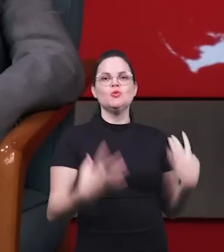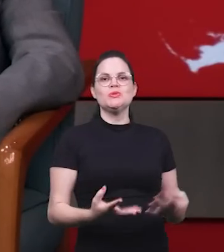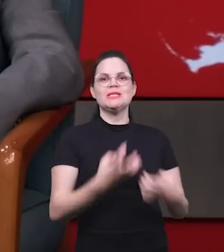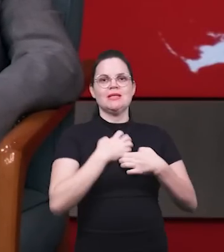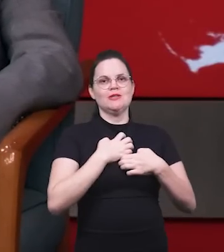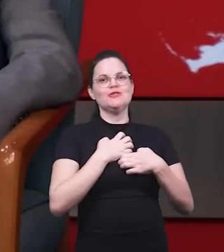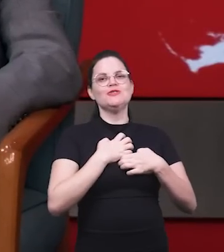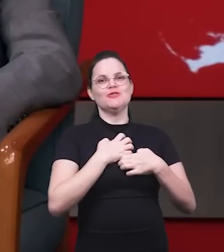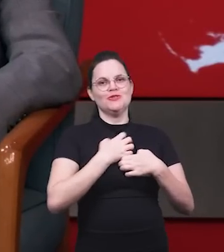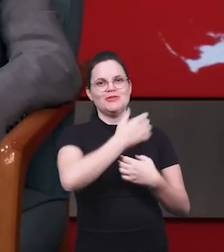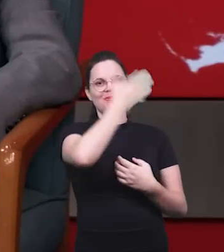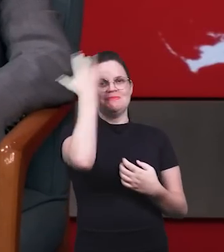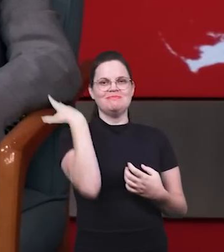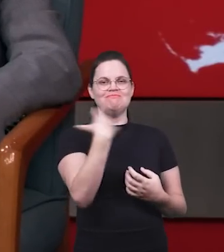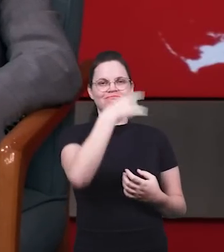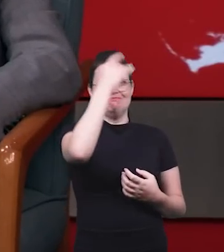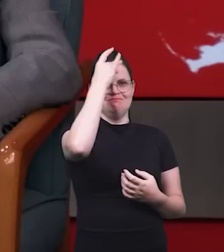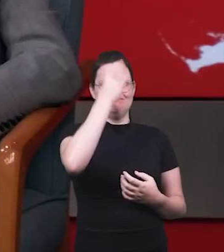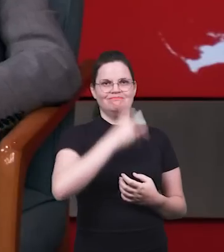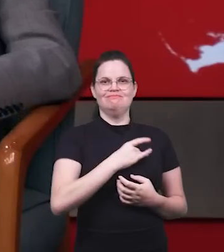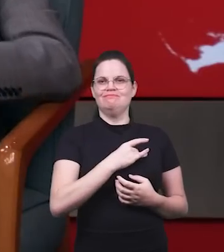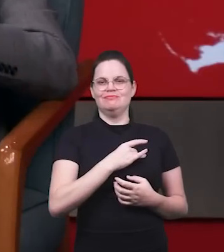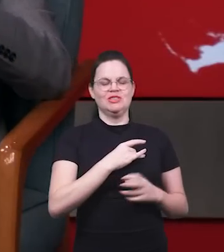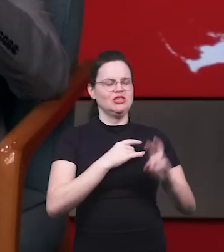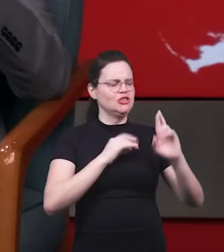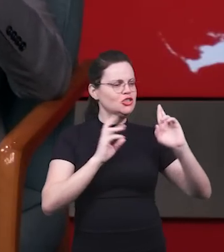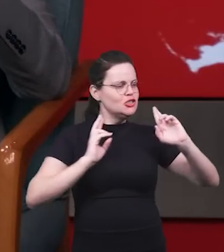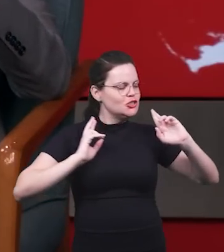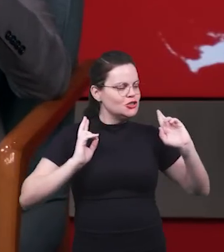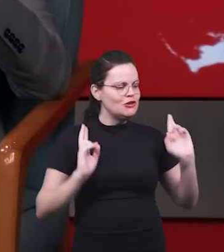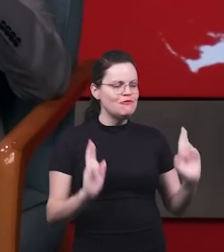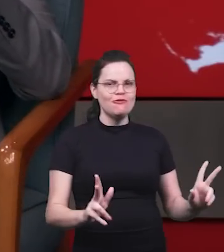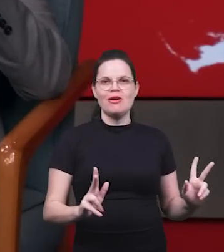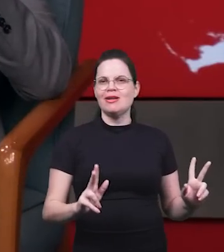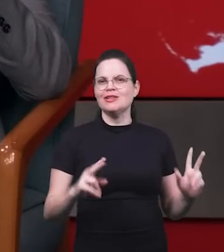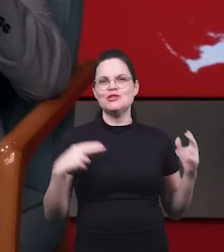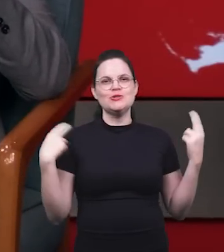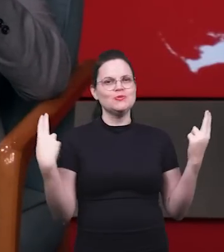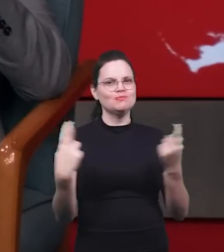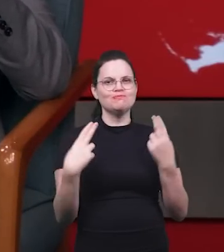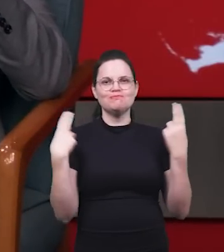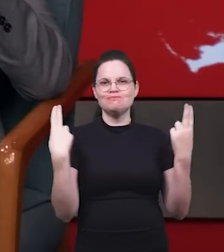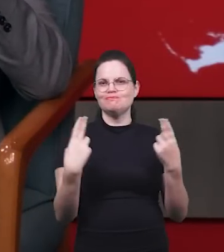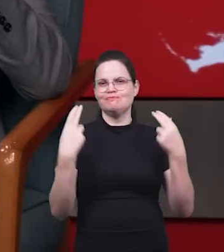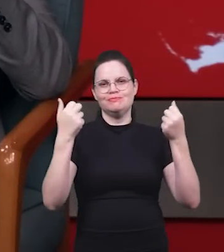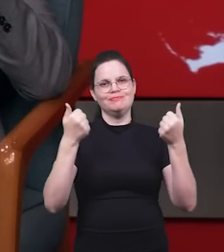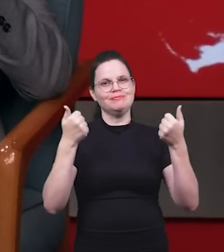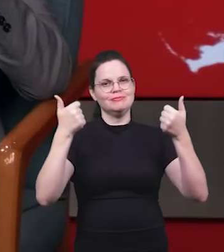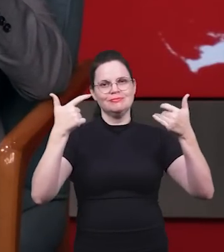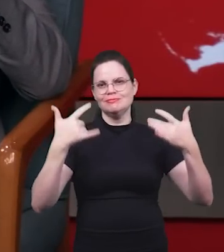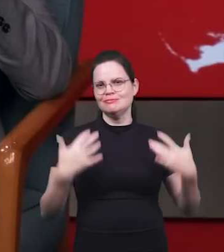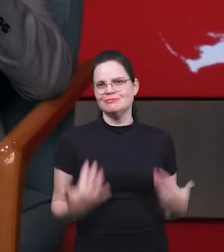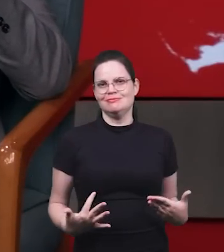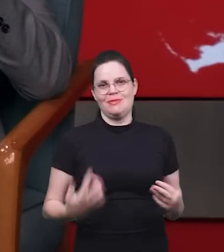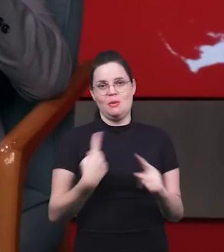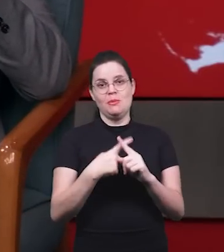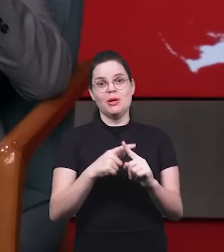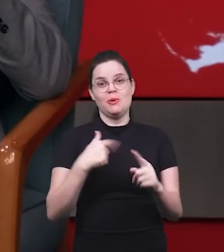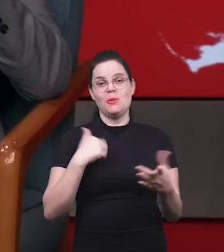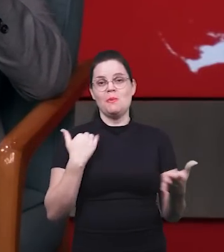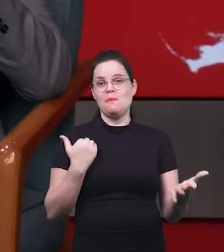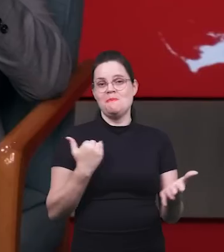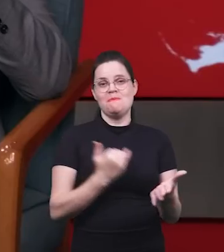evidência do batismo com o Espírito Santo. E uma coisa diferente, porque a partir dali eu